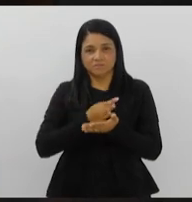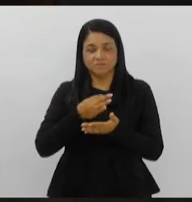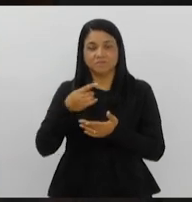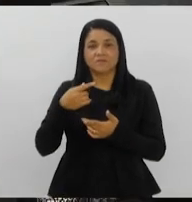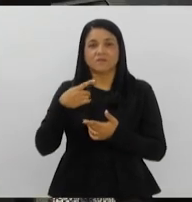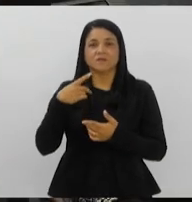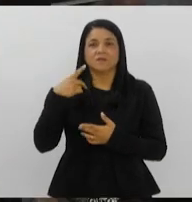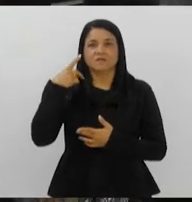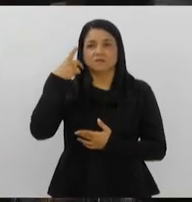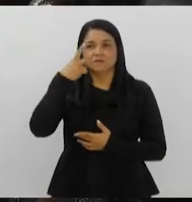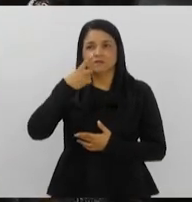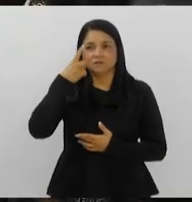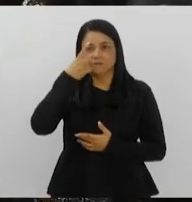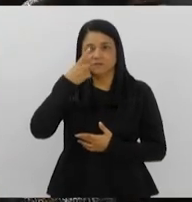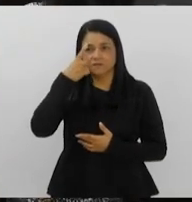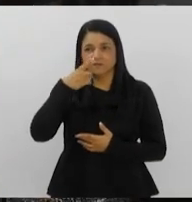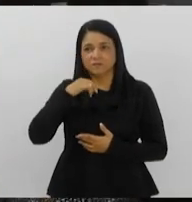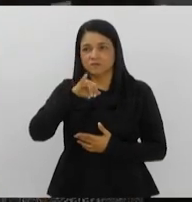Josimar.